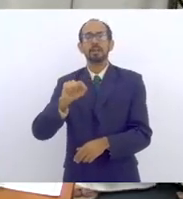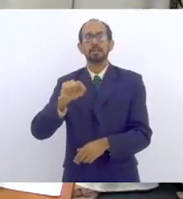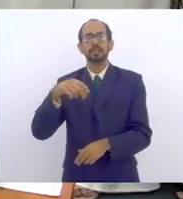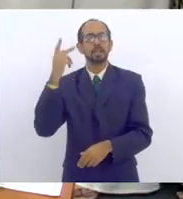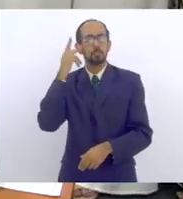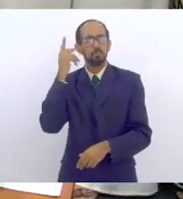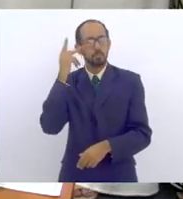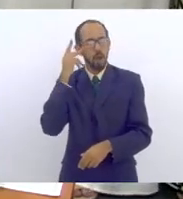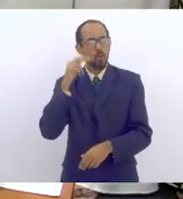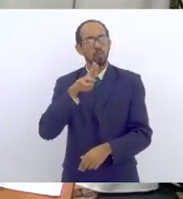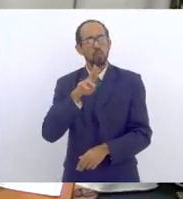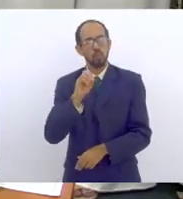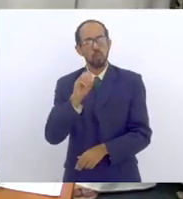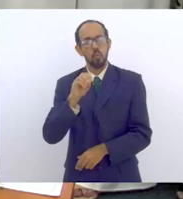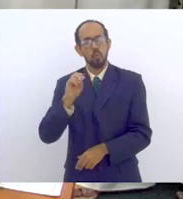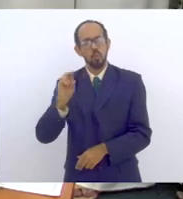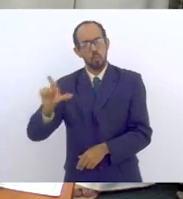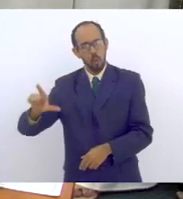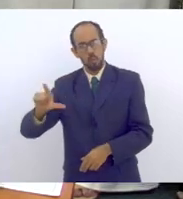UOL